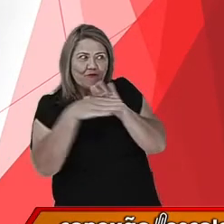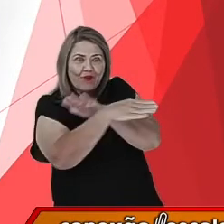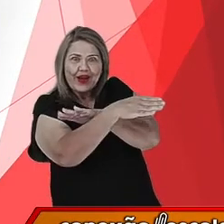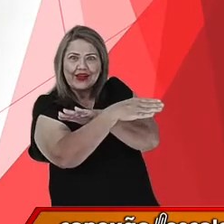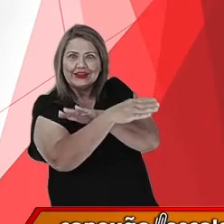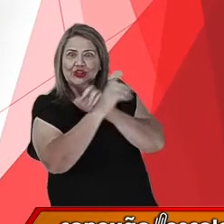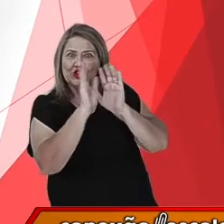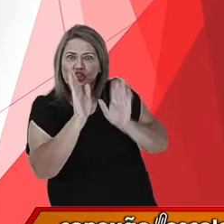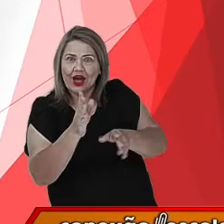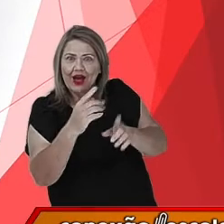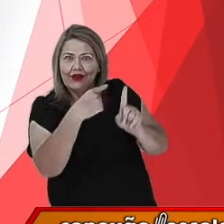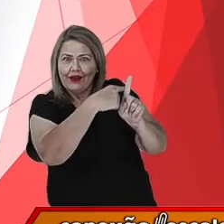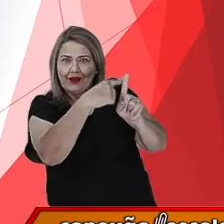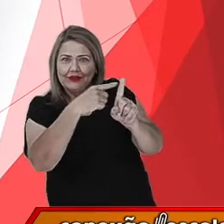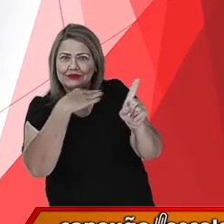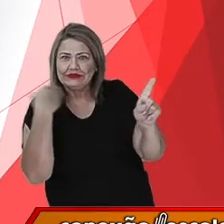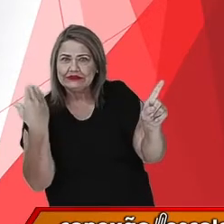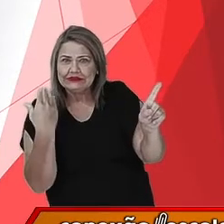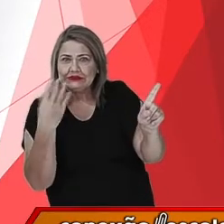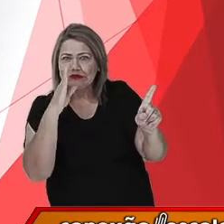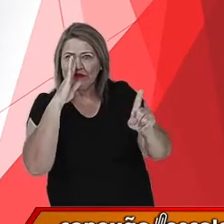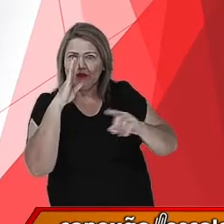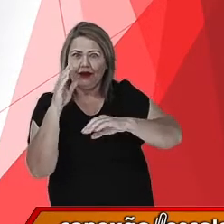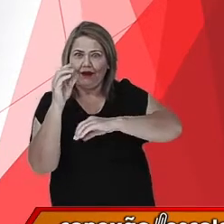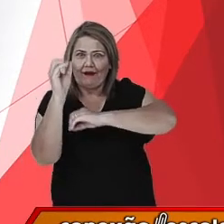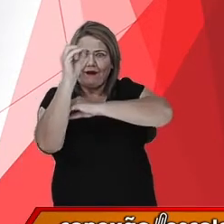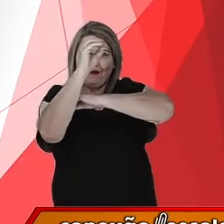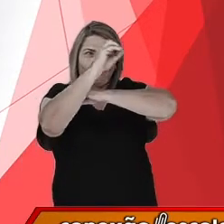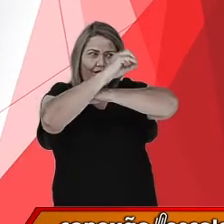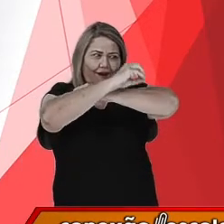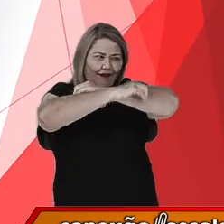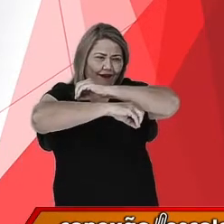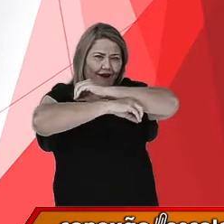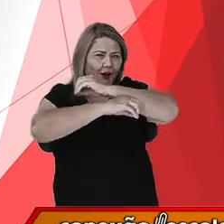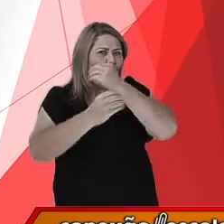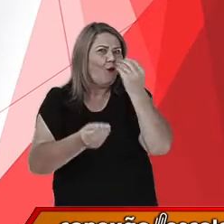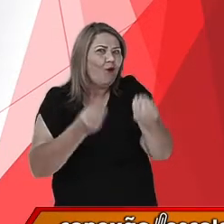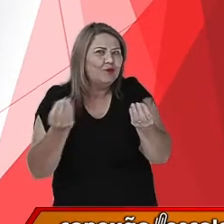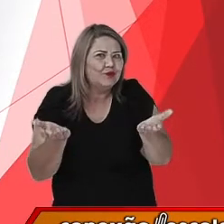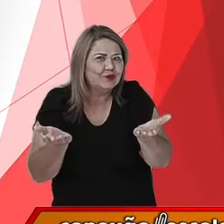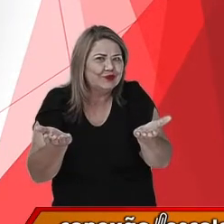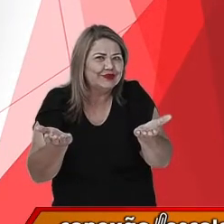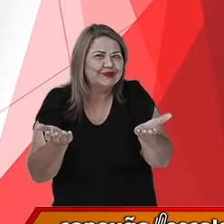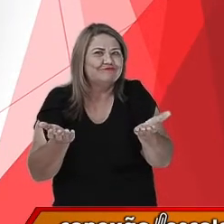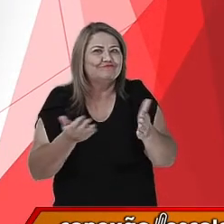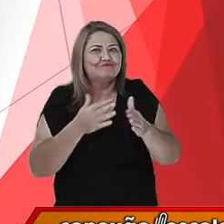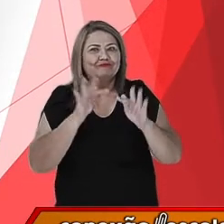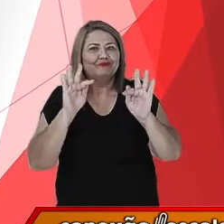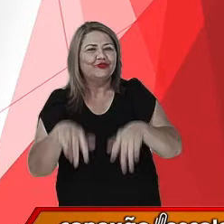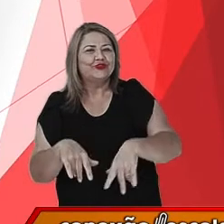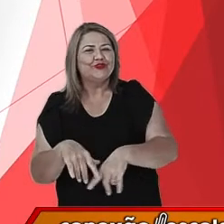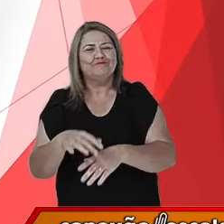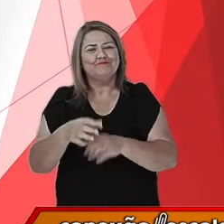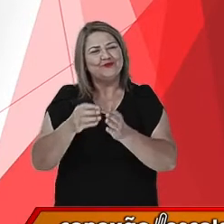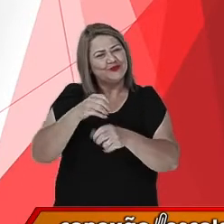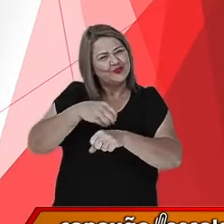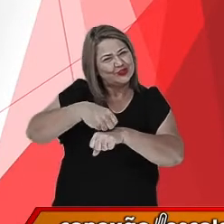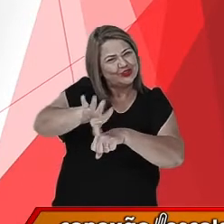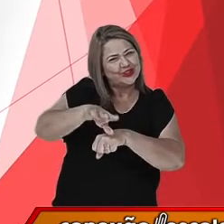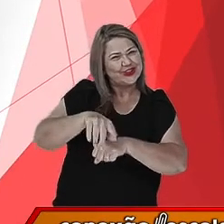cemitério? Será que eles vão de fato ver o pôr do sol? Qual será o desfecho dessa história? Fica essa dica para